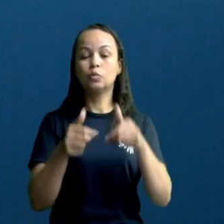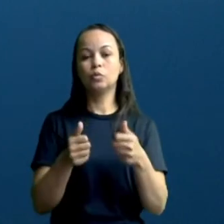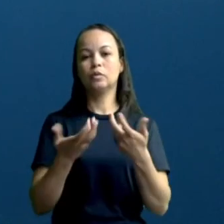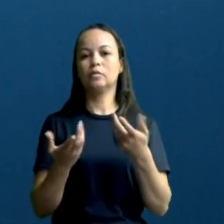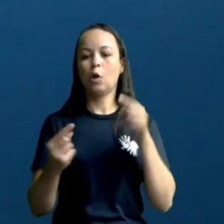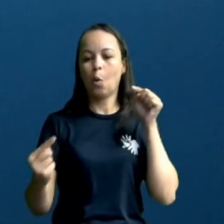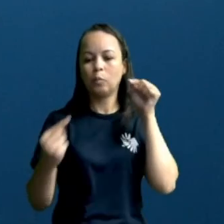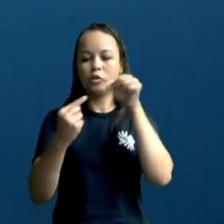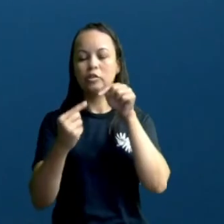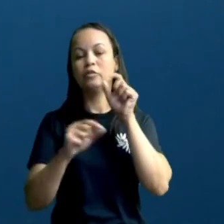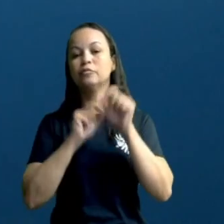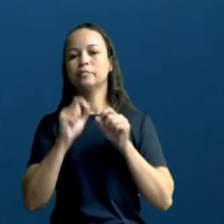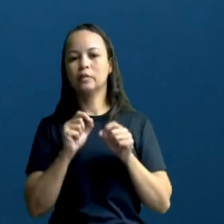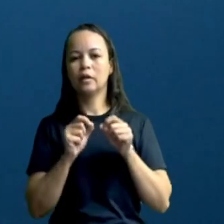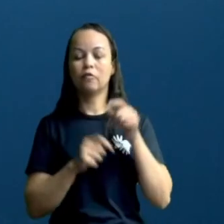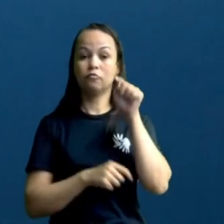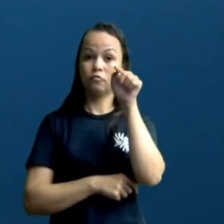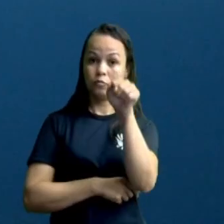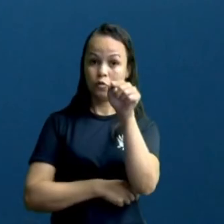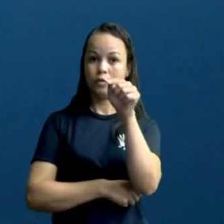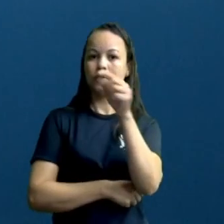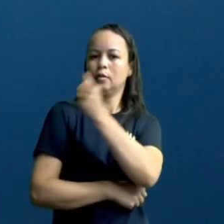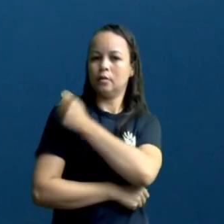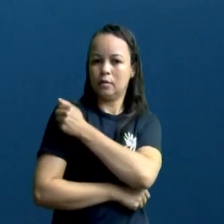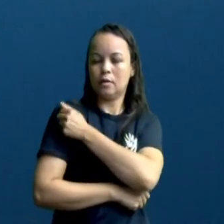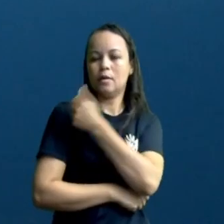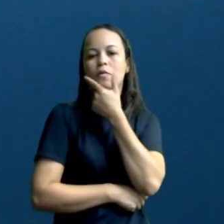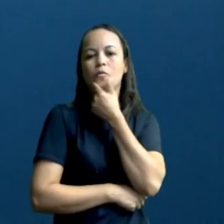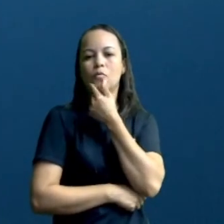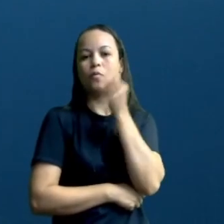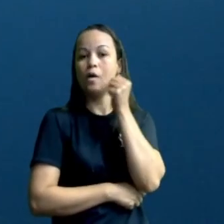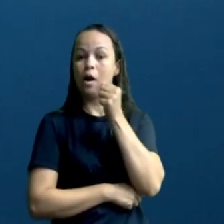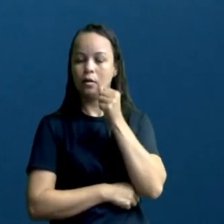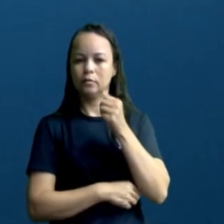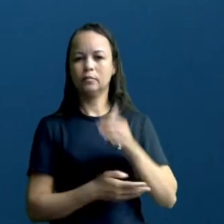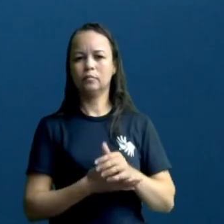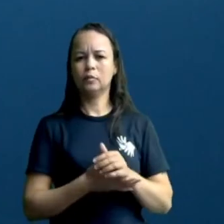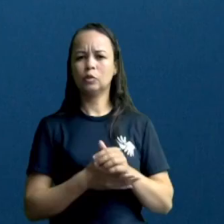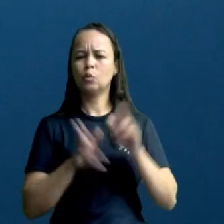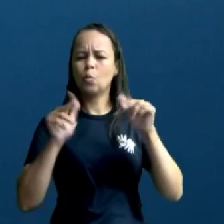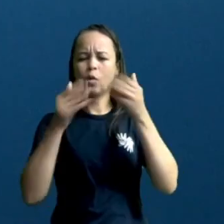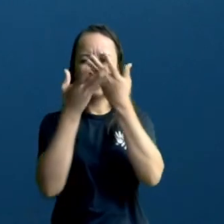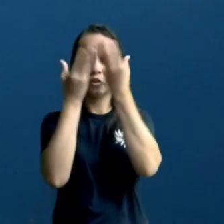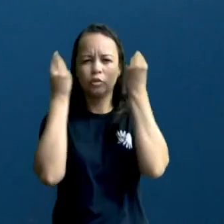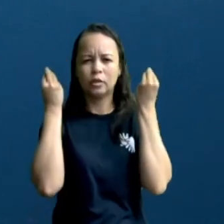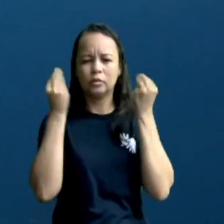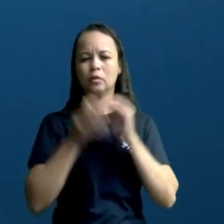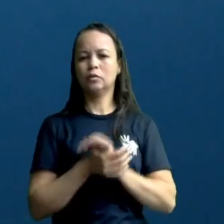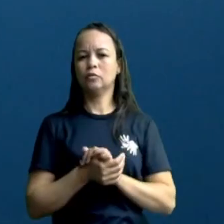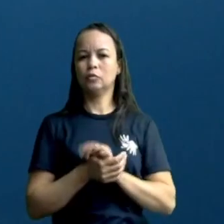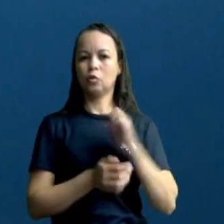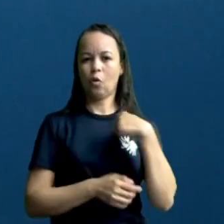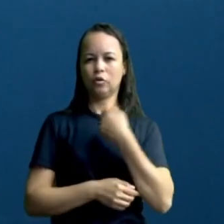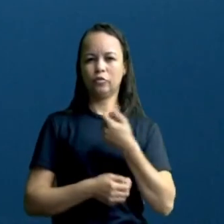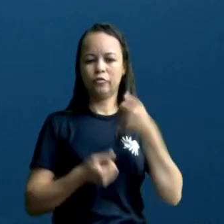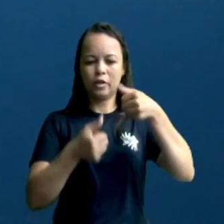grande objetivo, que é você, aluno e aluna. E não esqueçam daquele mantra. Nós não viemos